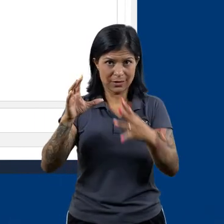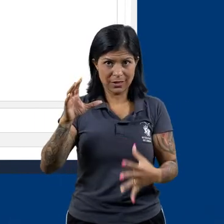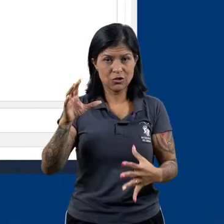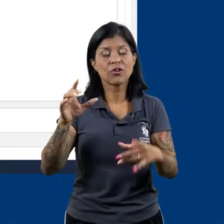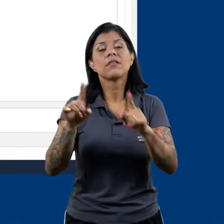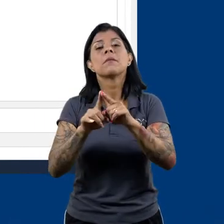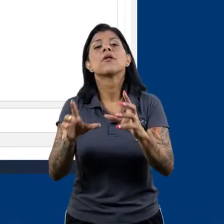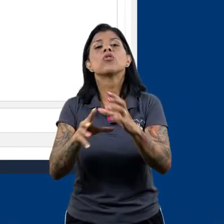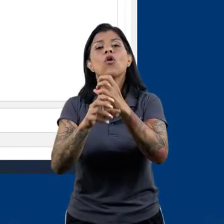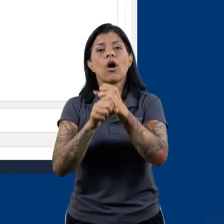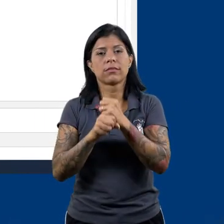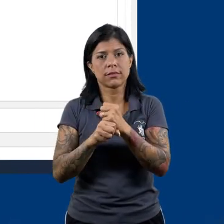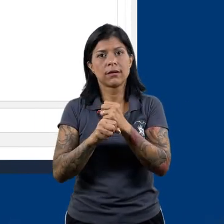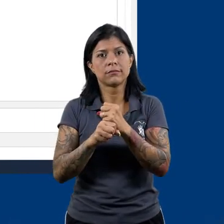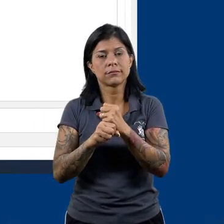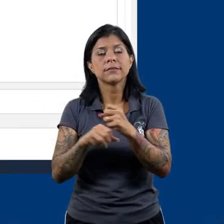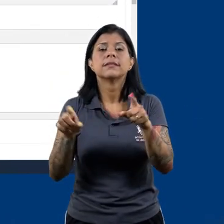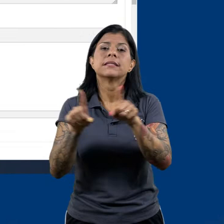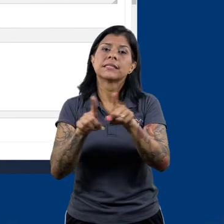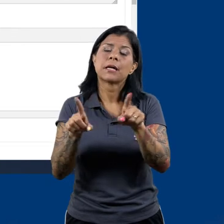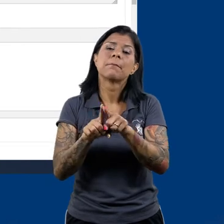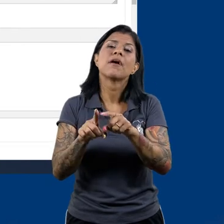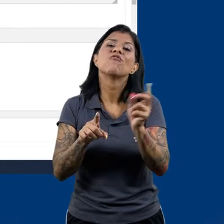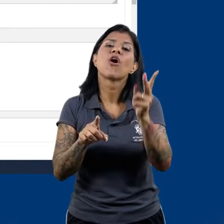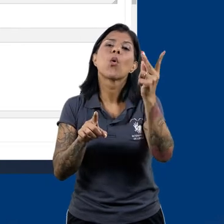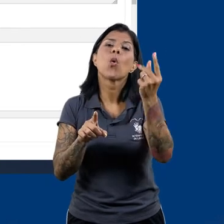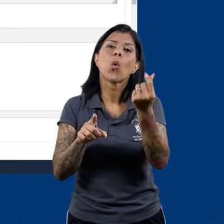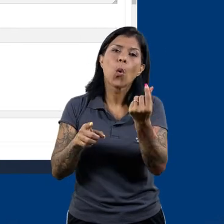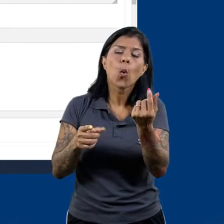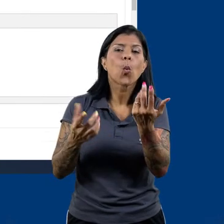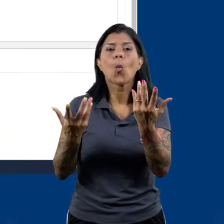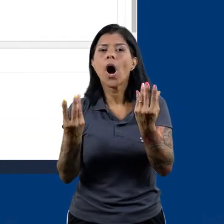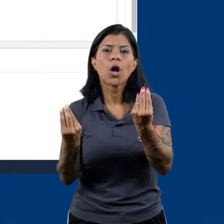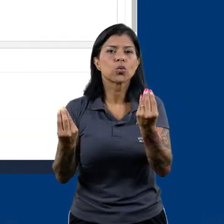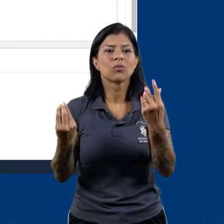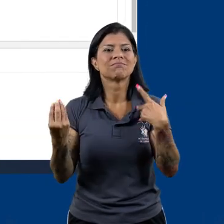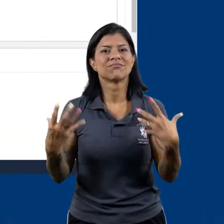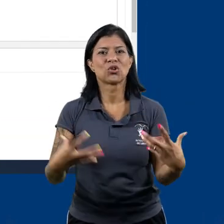nome da questão da questão encontro